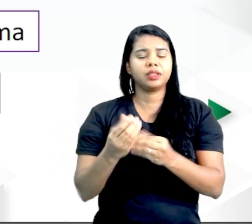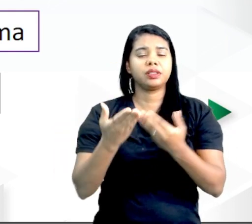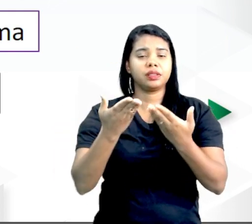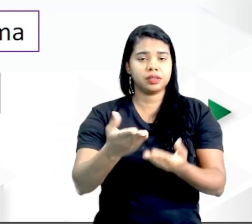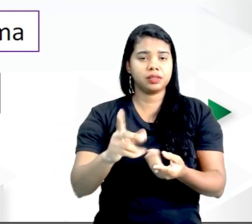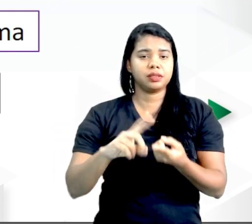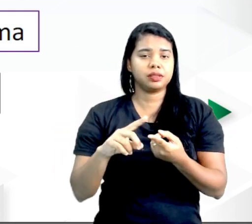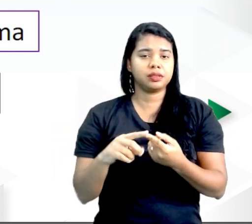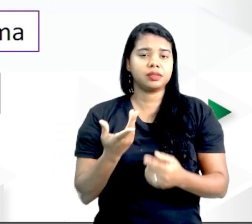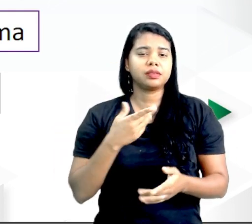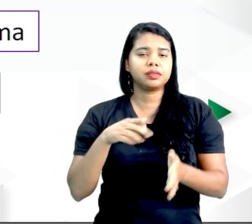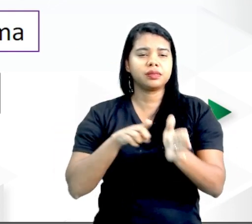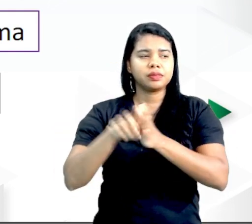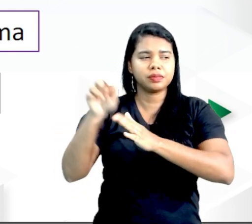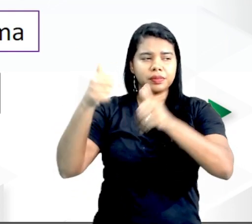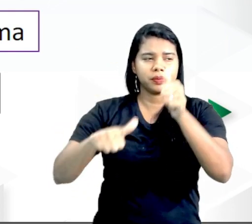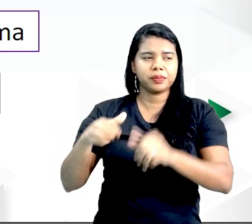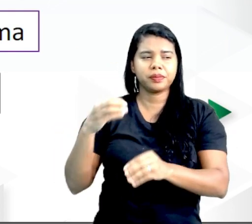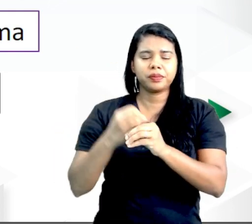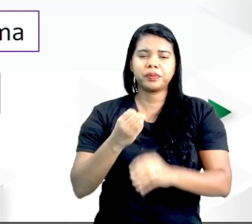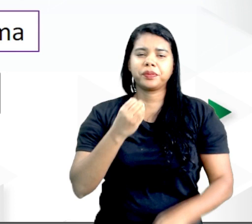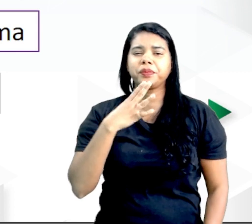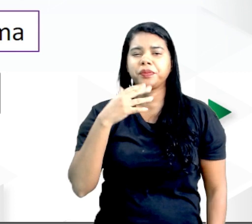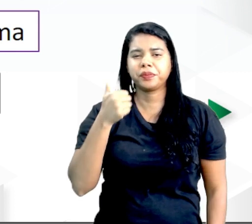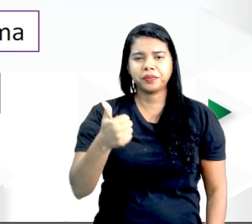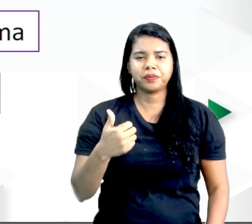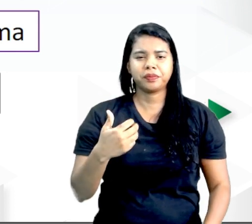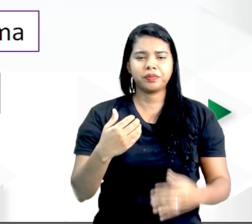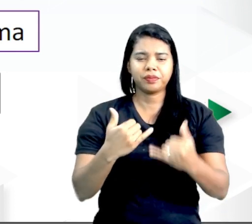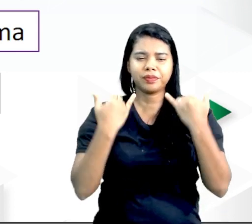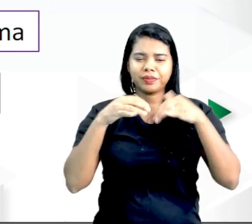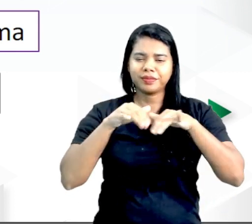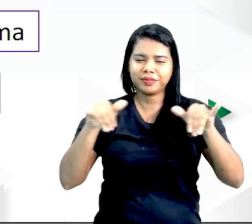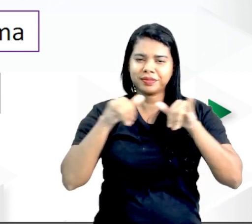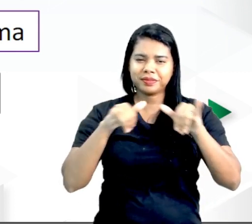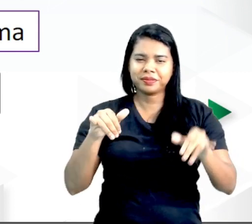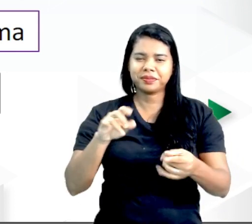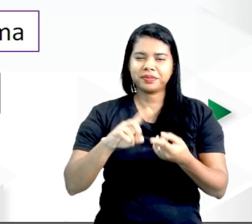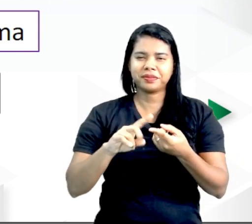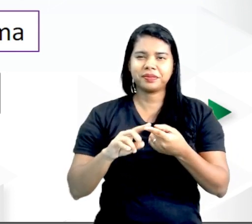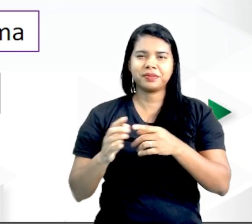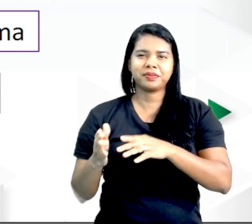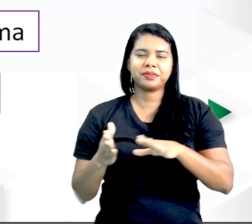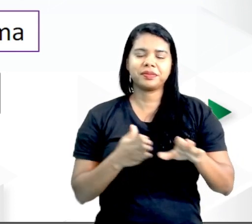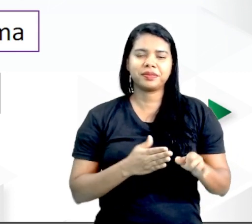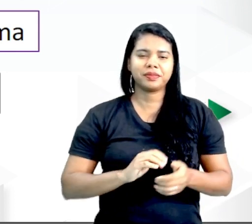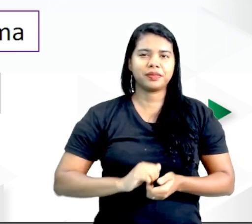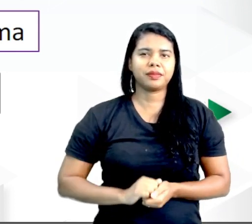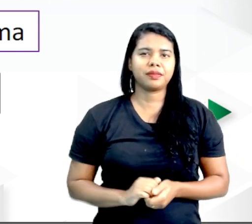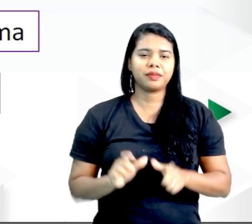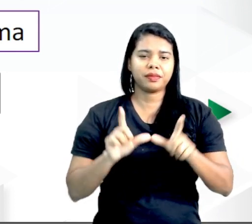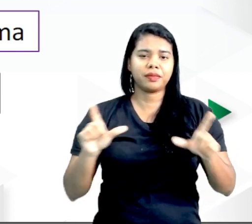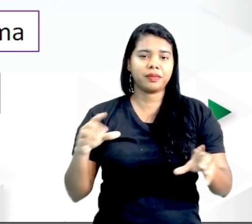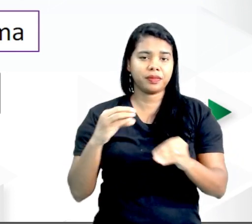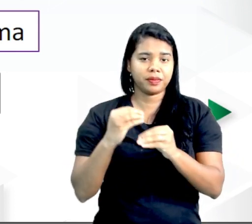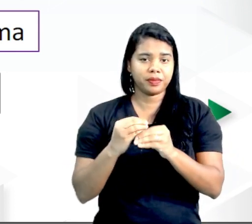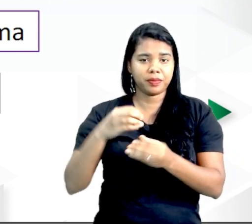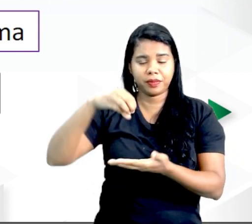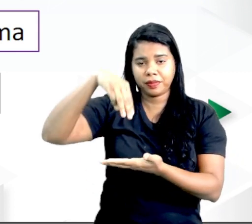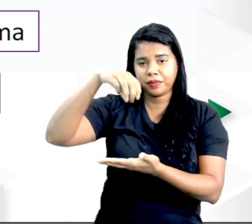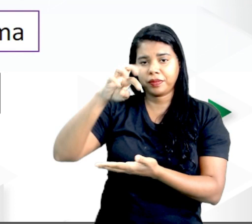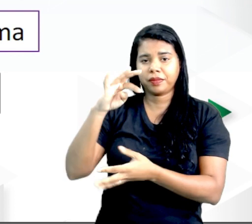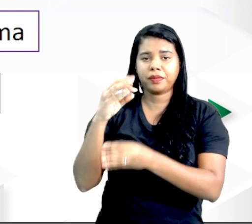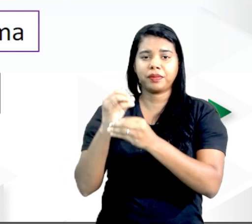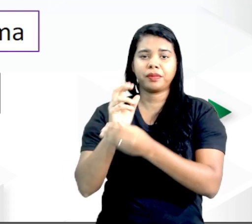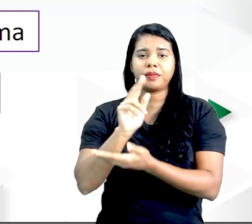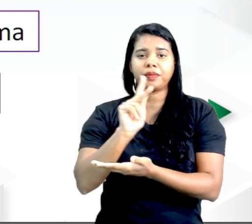você quiser pesquisar, seria muito bom para nos informar aí, tá bom? Unidade de medida depois da padronização, metro,